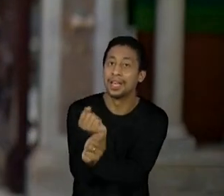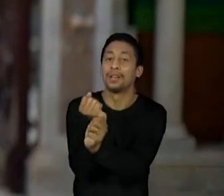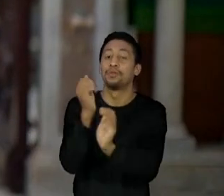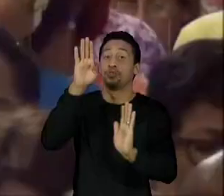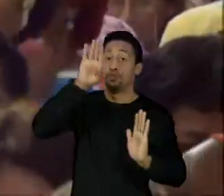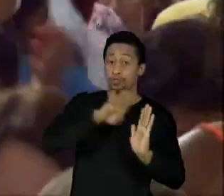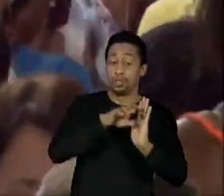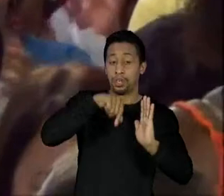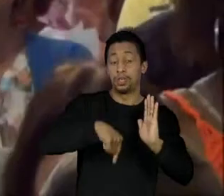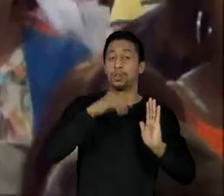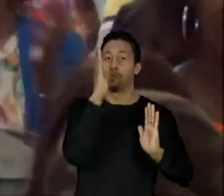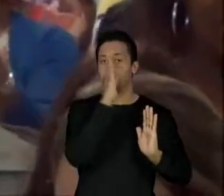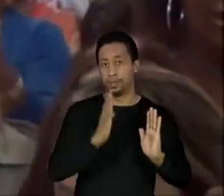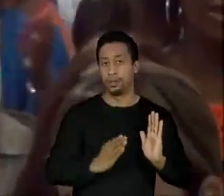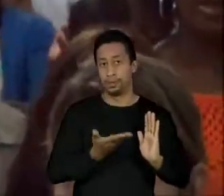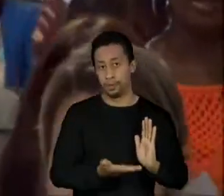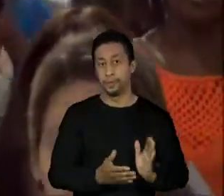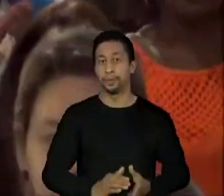no Brasil.